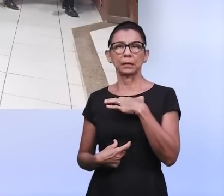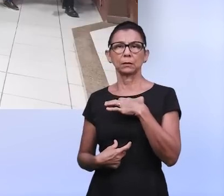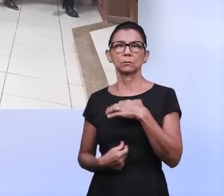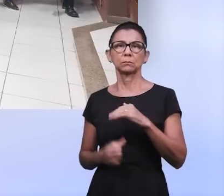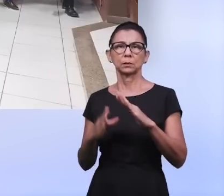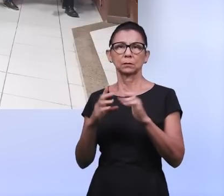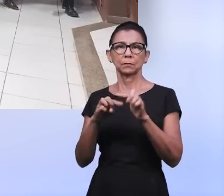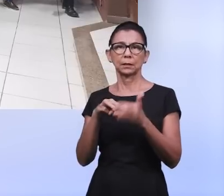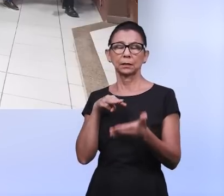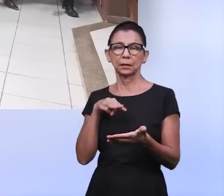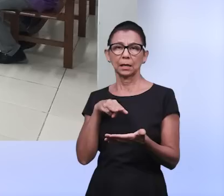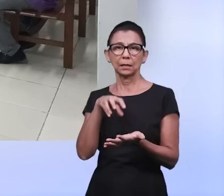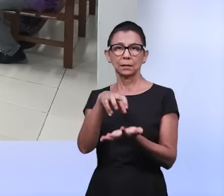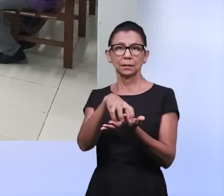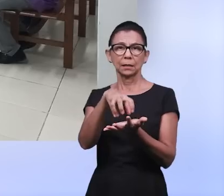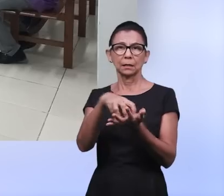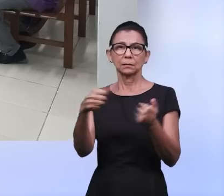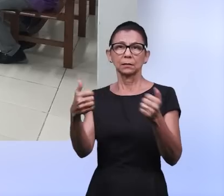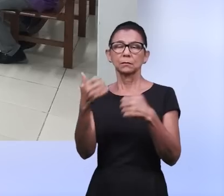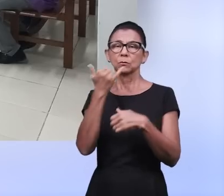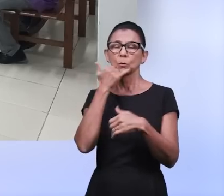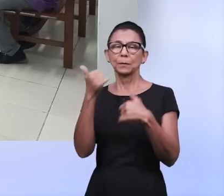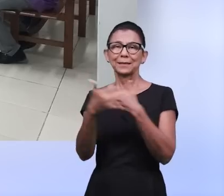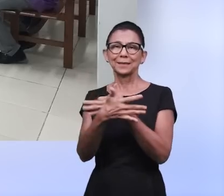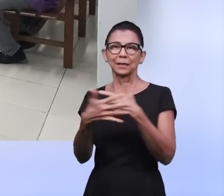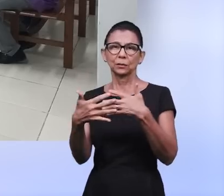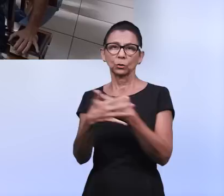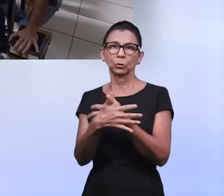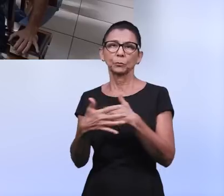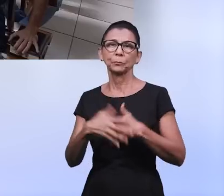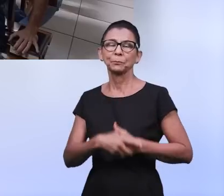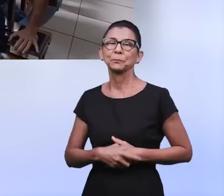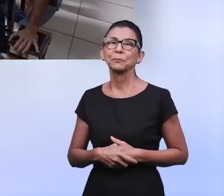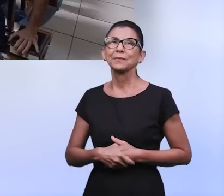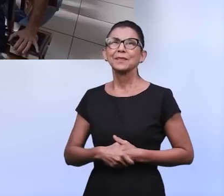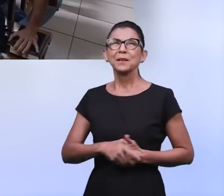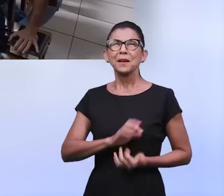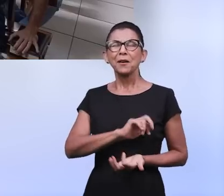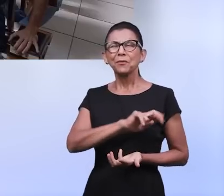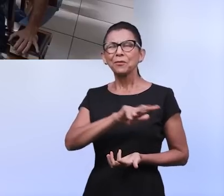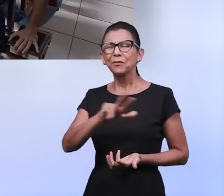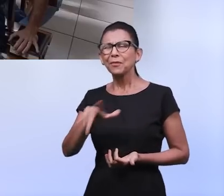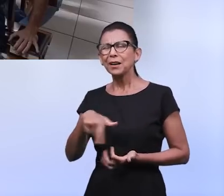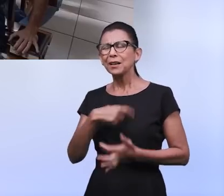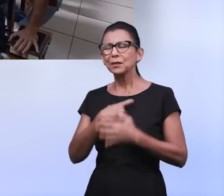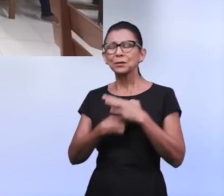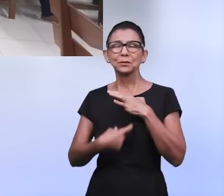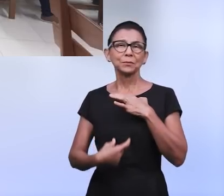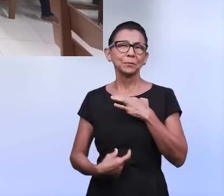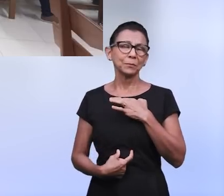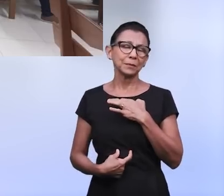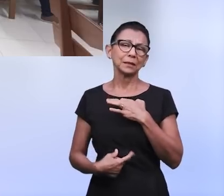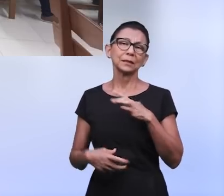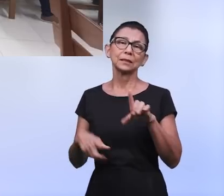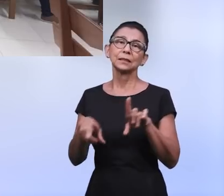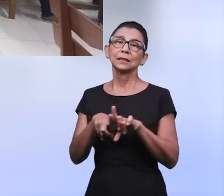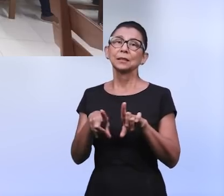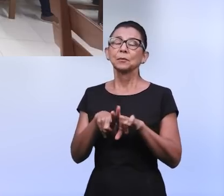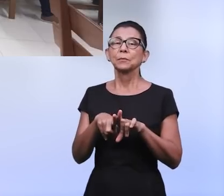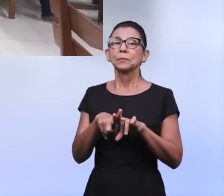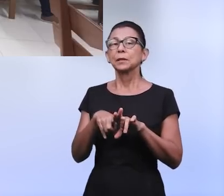Cristã Maranata Central daquela cidade, com a participação de centenas de obreiros e também um compartilhamento ali